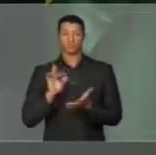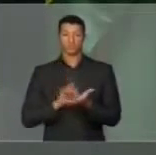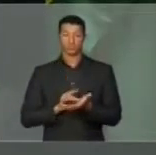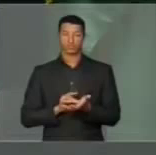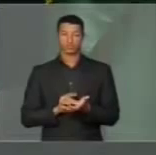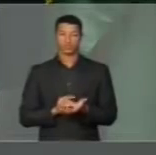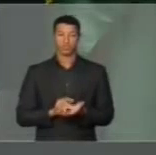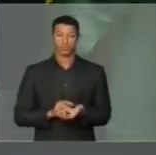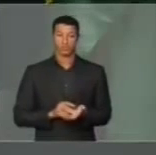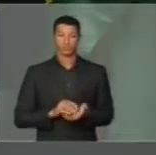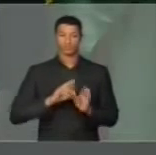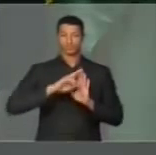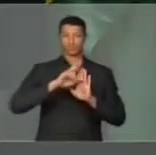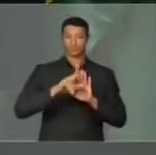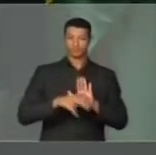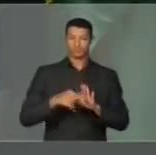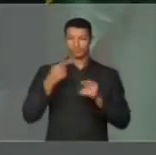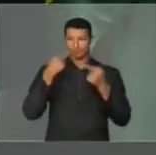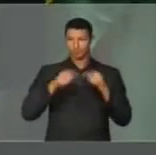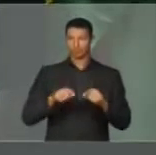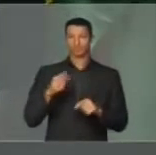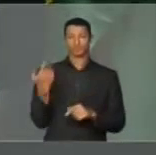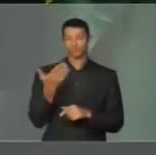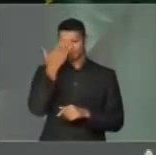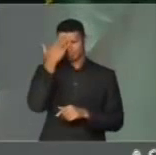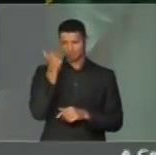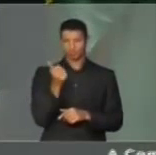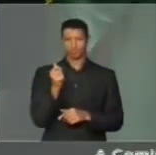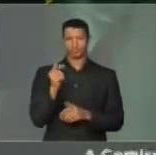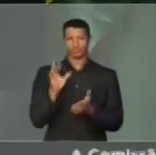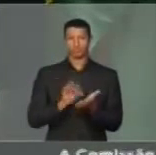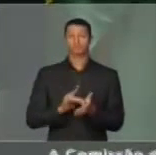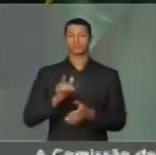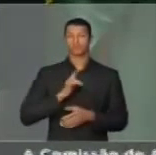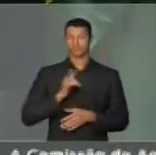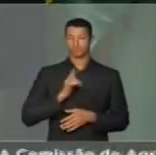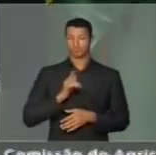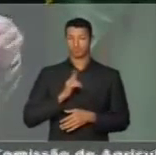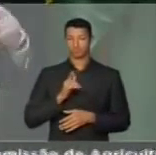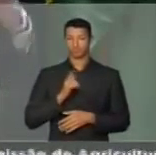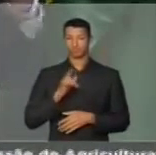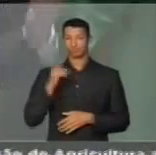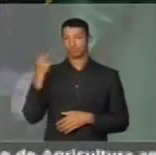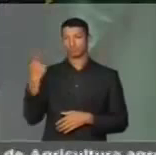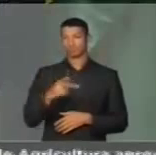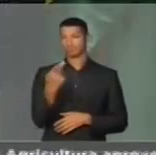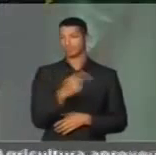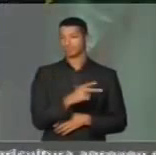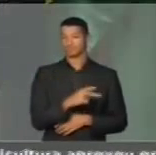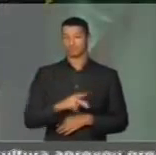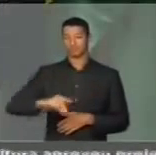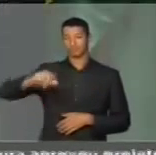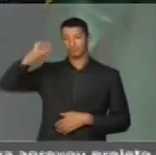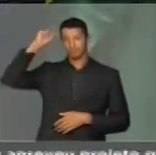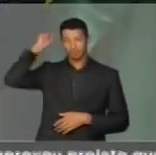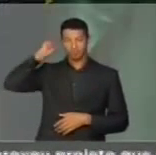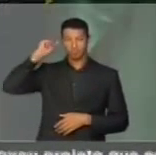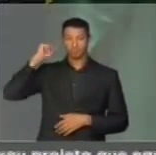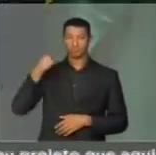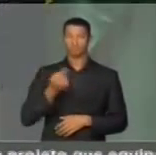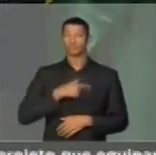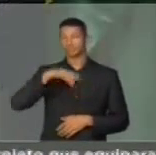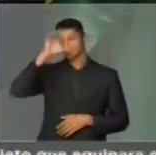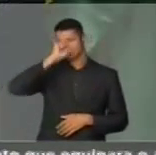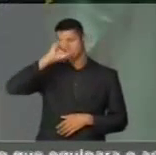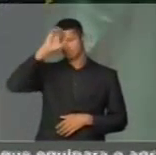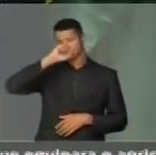logicamente, várias discordâncias. A gente sabe o lobby, o poder que tem naquela antiga história que nós